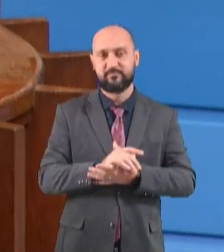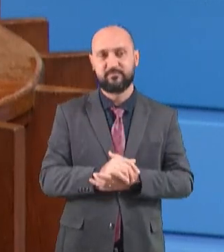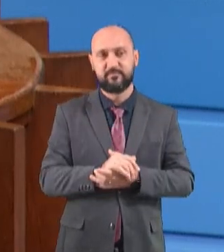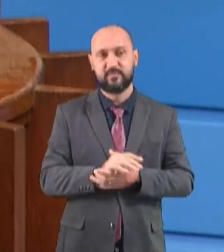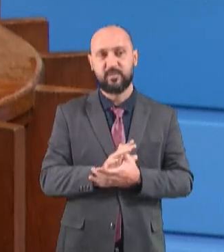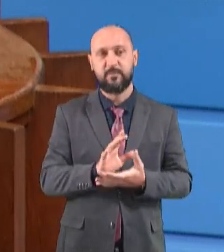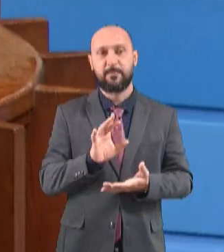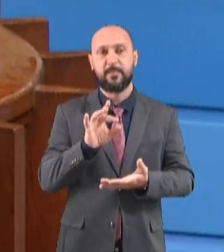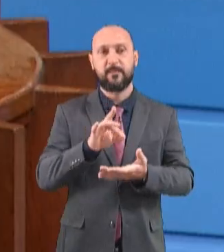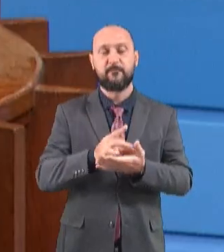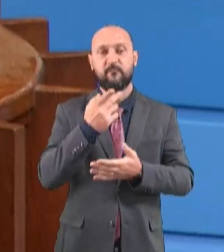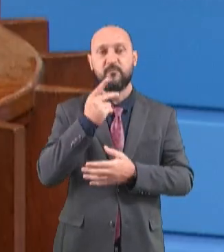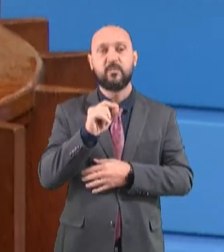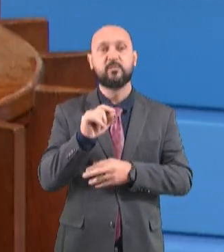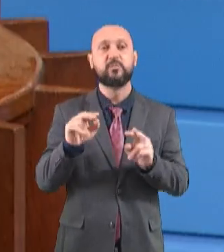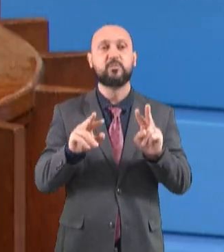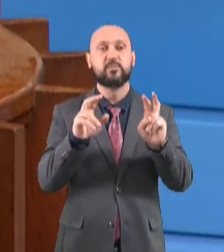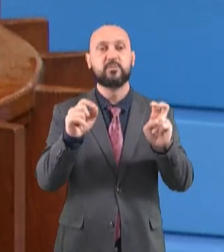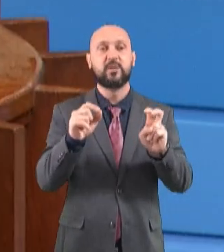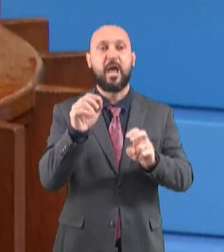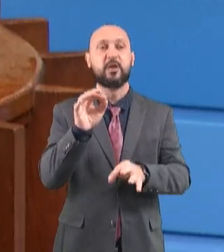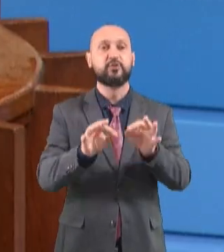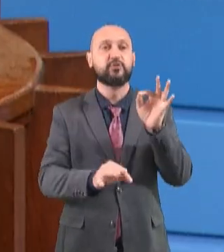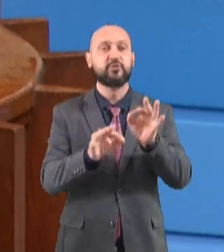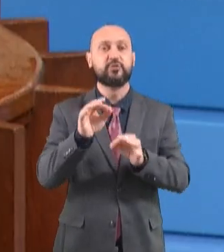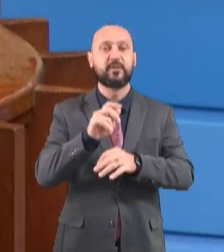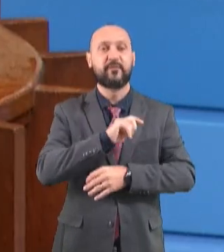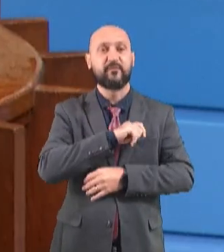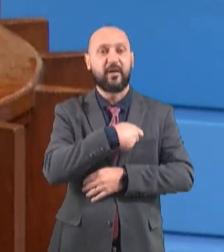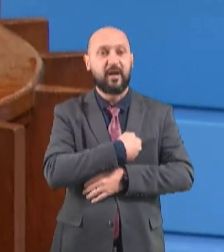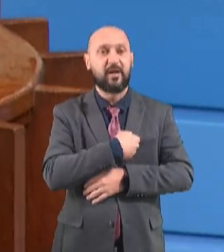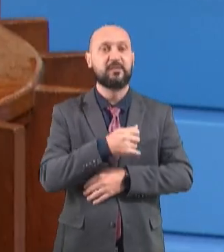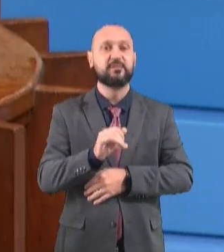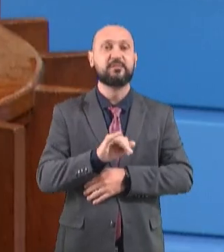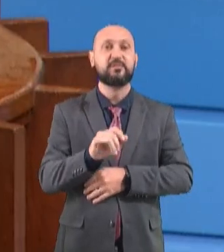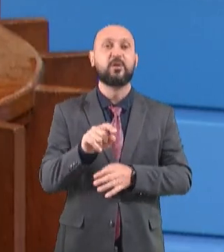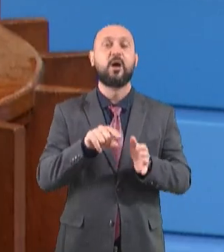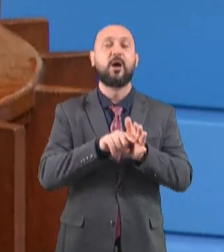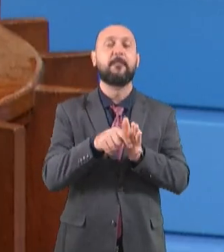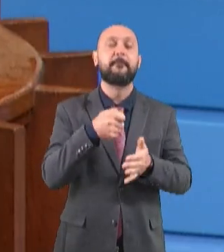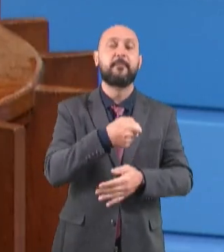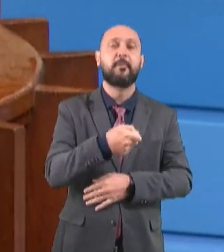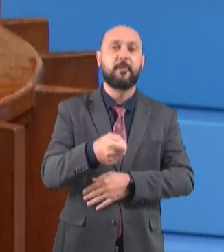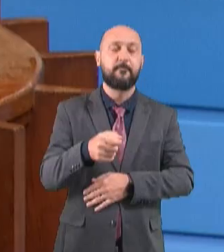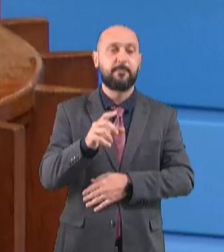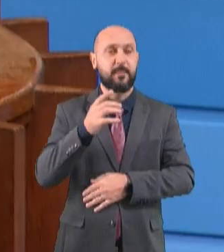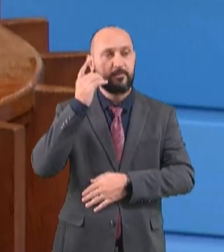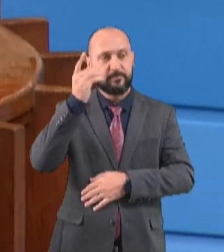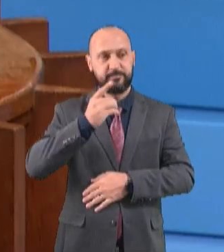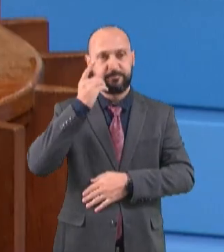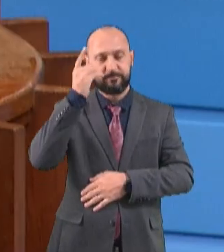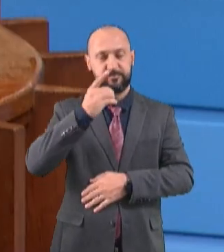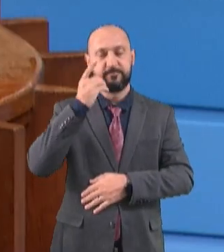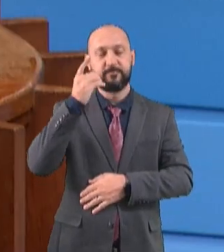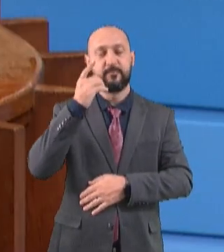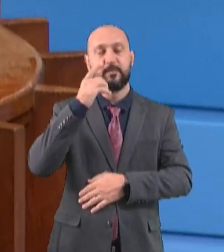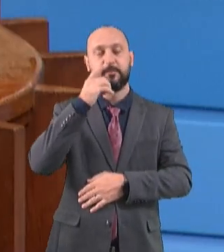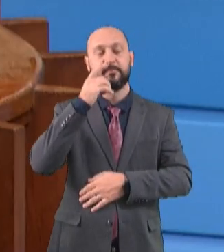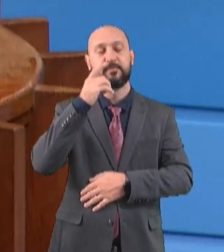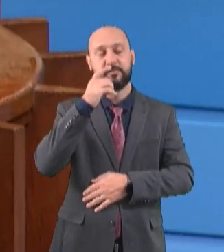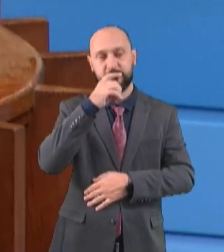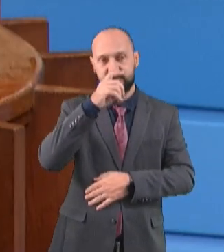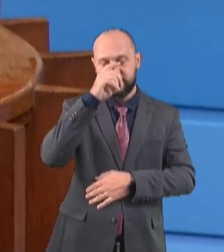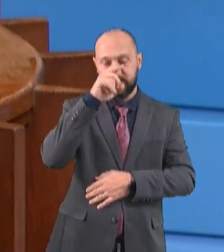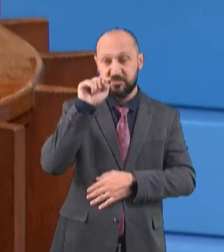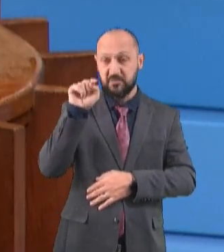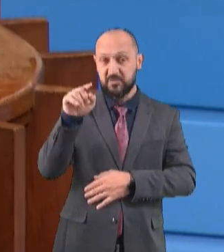Então, na verdade, nós estamos falando de uma questão de justiça fiscal, não há perseguição. Aliás, deputado Zeca do PT,